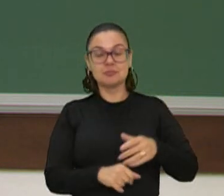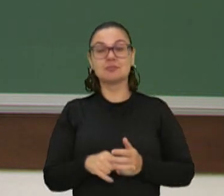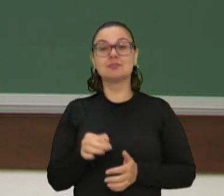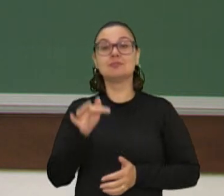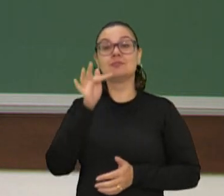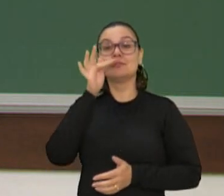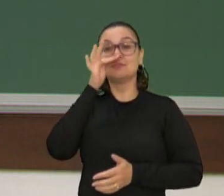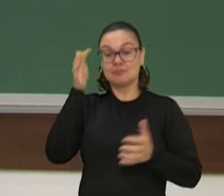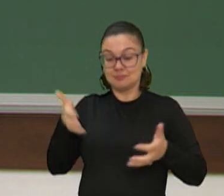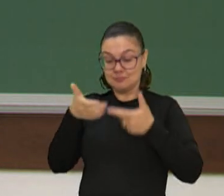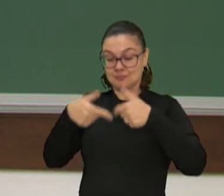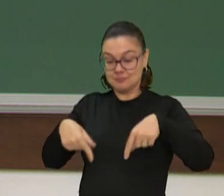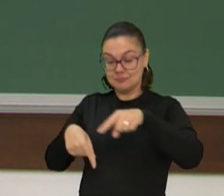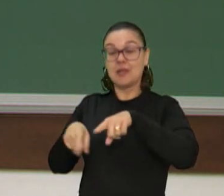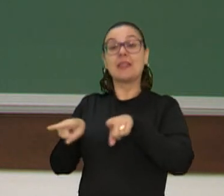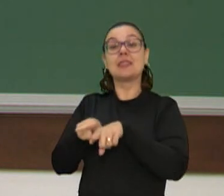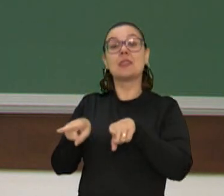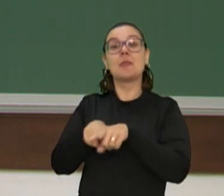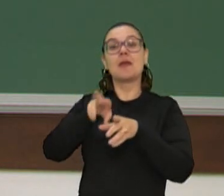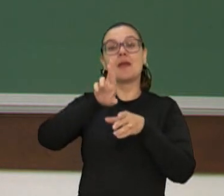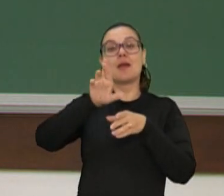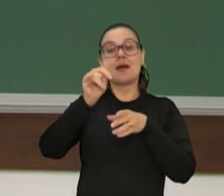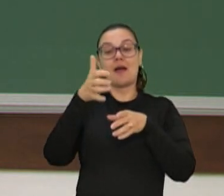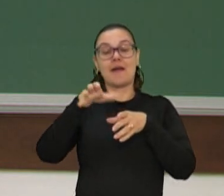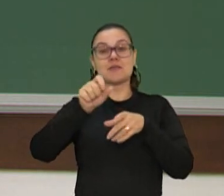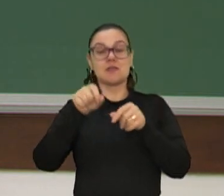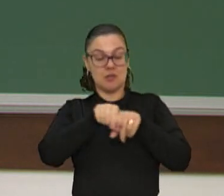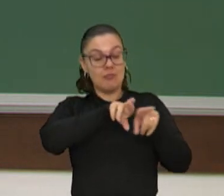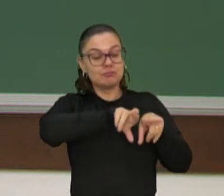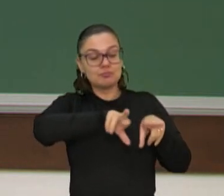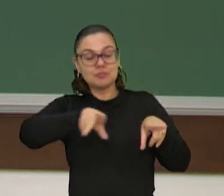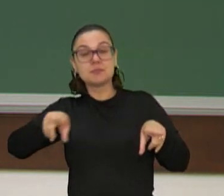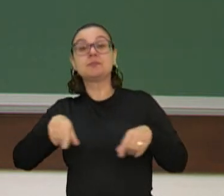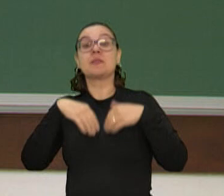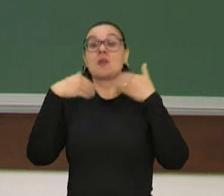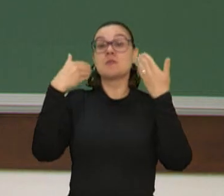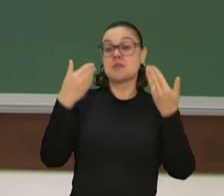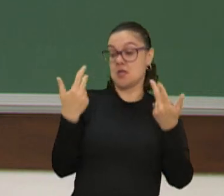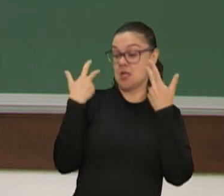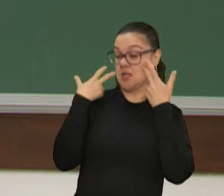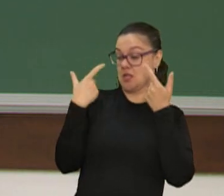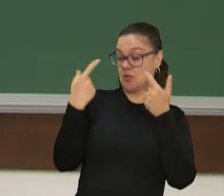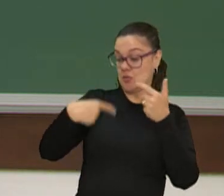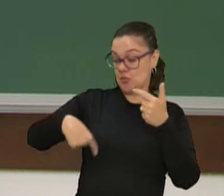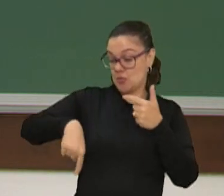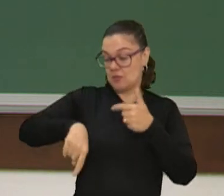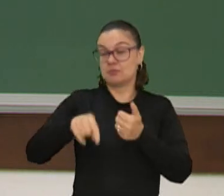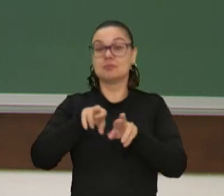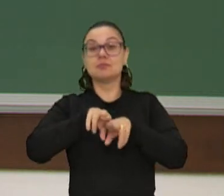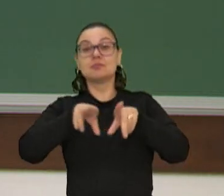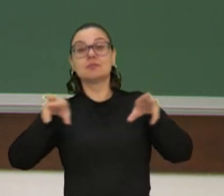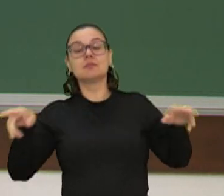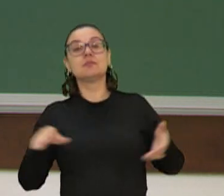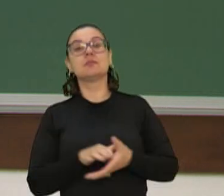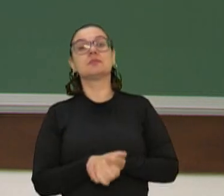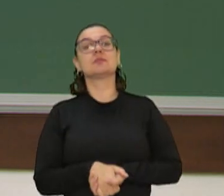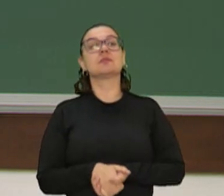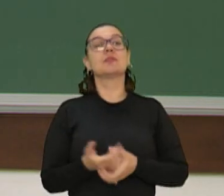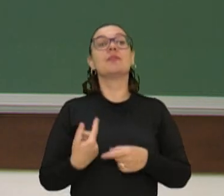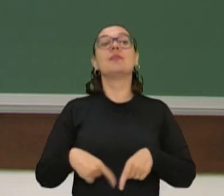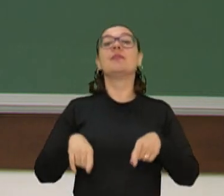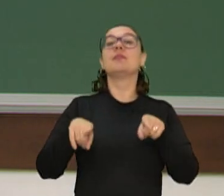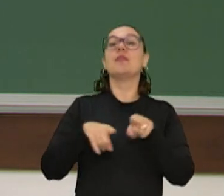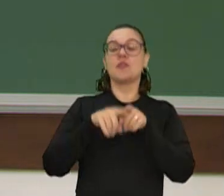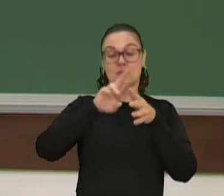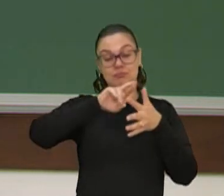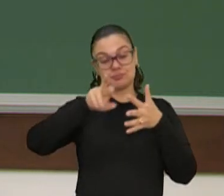também existem raças, que nós chamamos de variedades. Se na natureza a gente observa essas variedades, a gente chama de